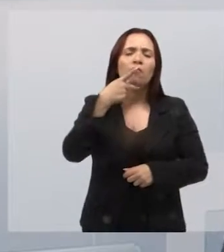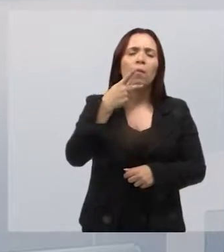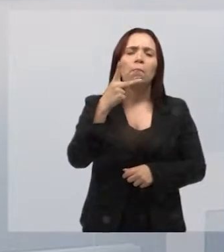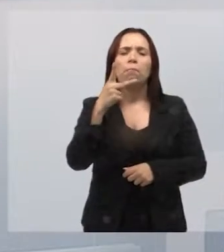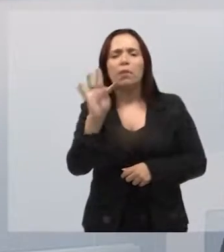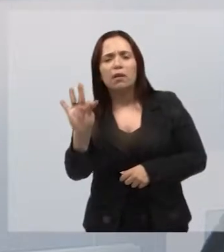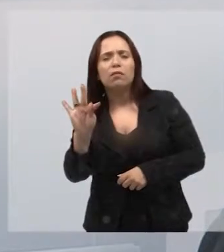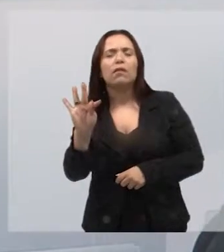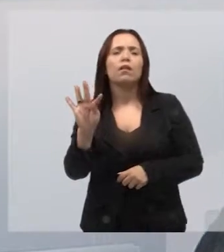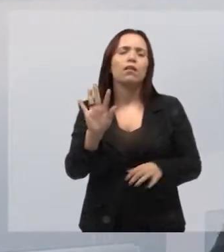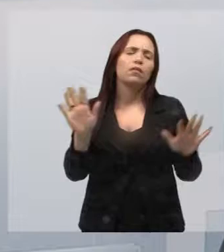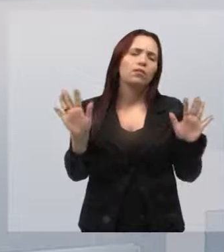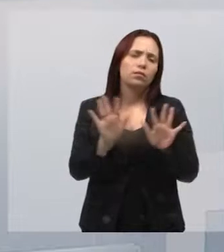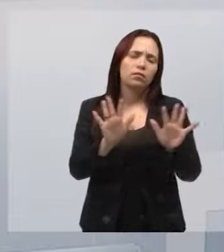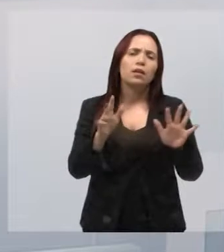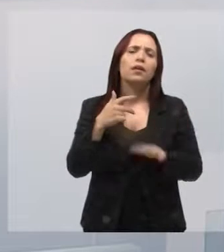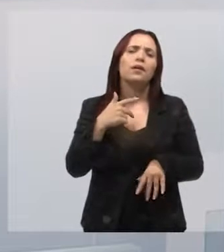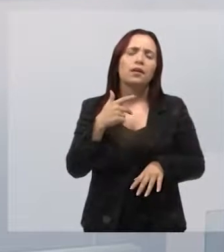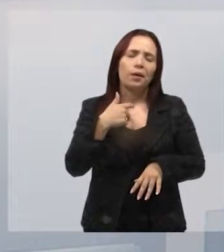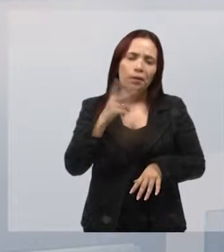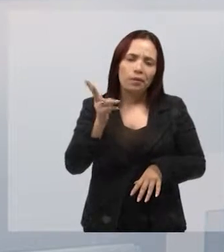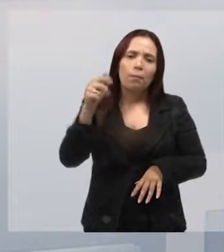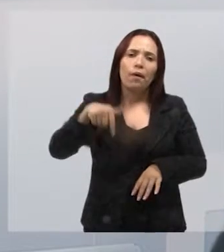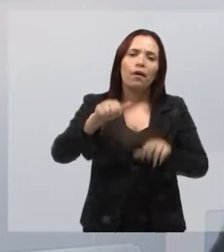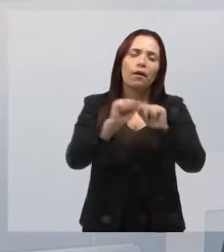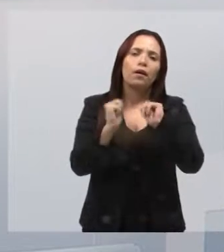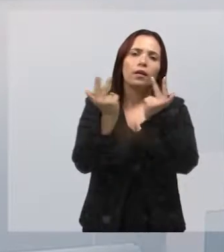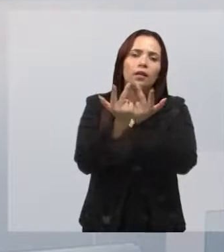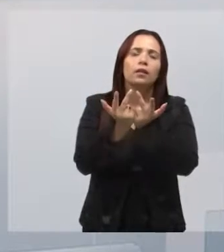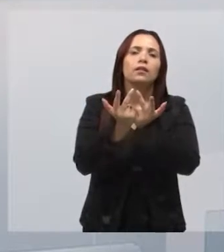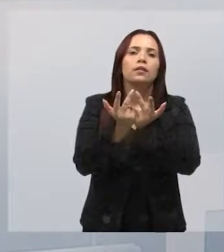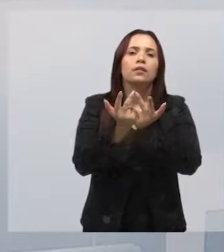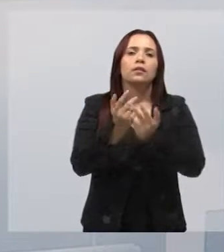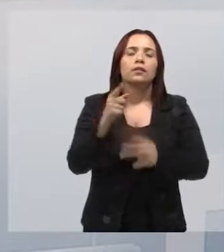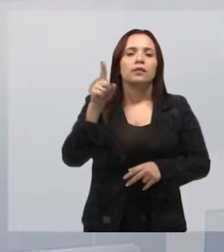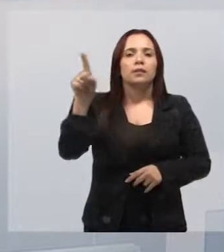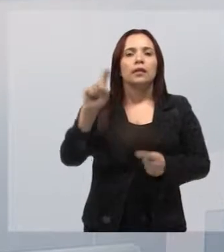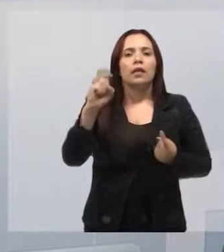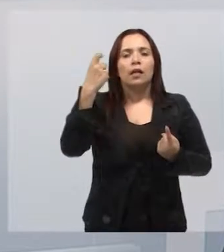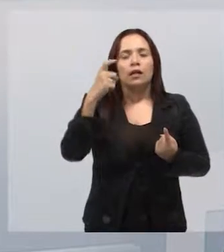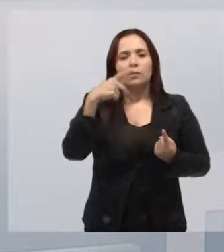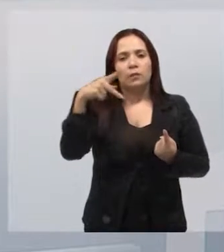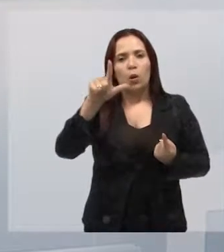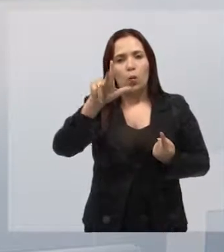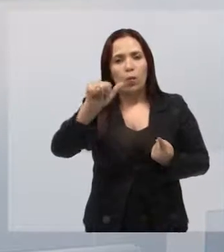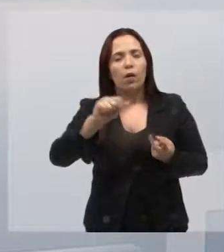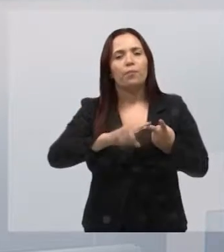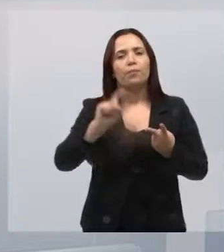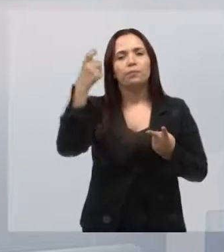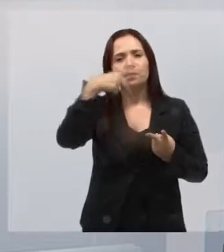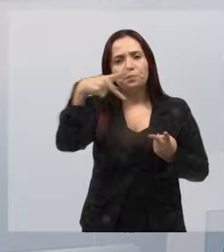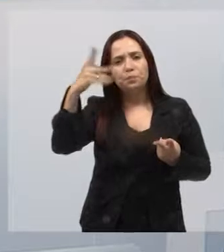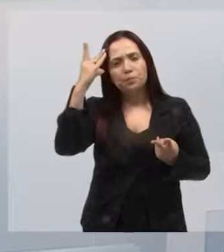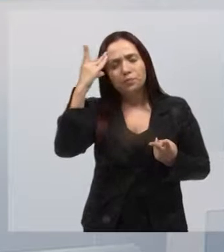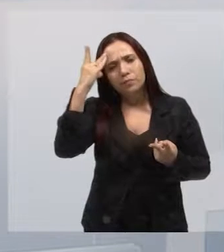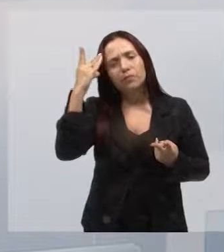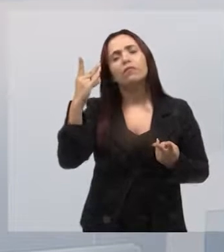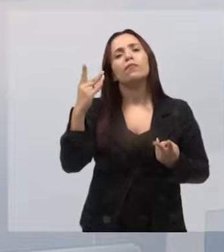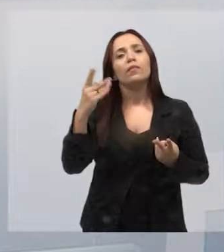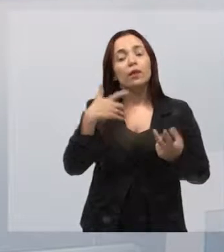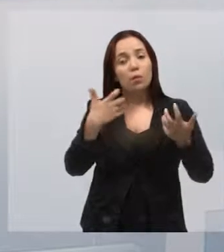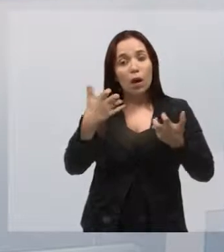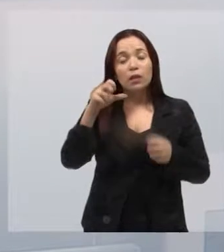eu não tenho dúvida, que sempre questiona aqui na Câmara, que não tem defesa para o governo Lula, não tem defesa para o governo Dilma. E espero